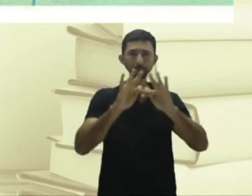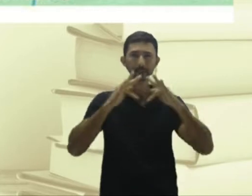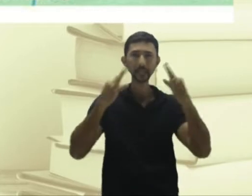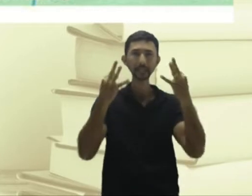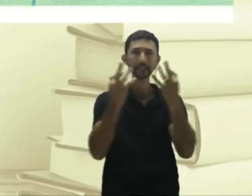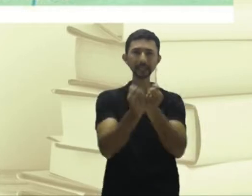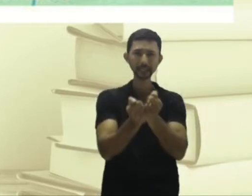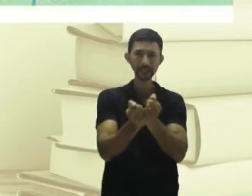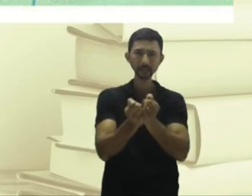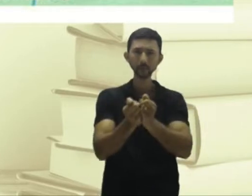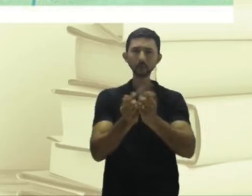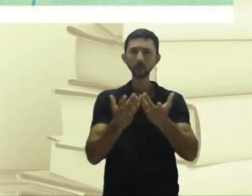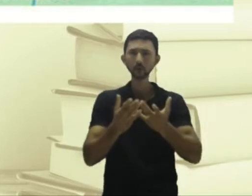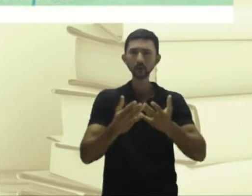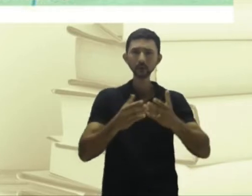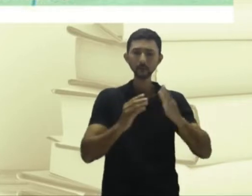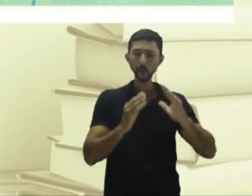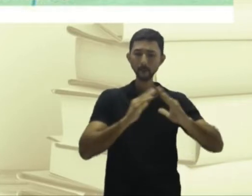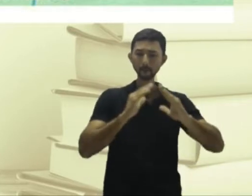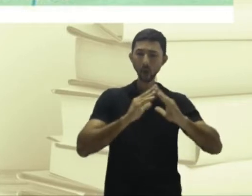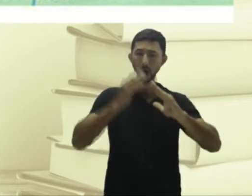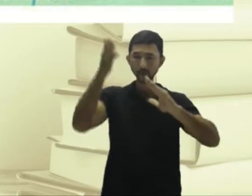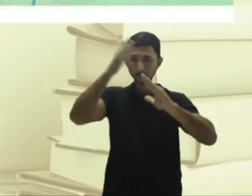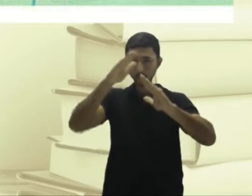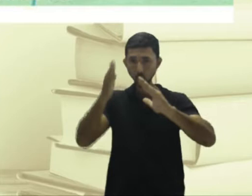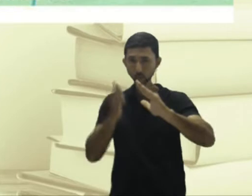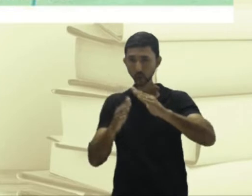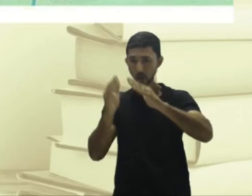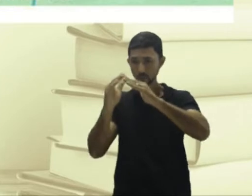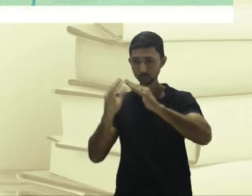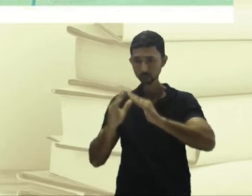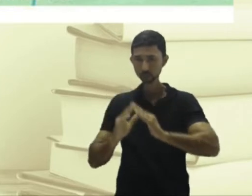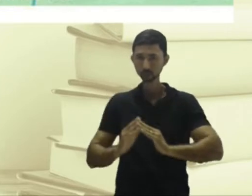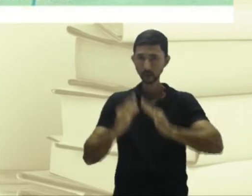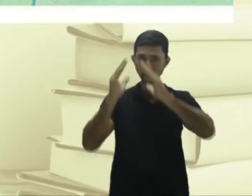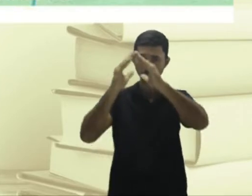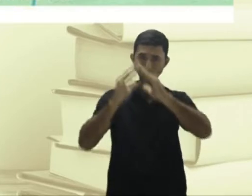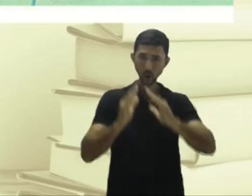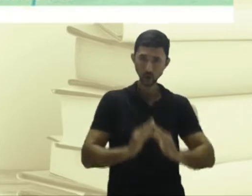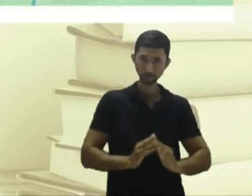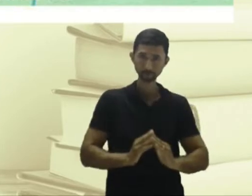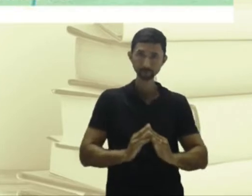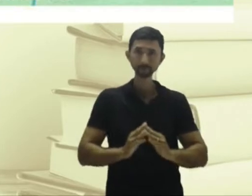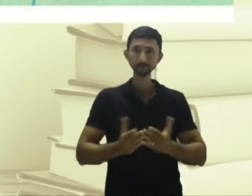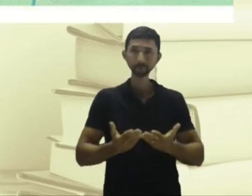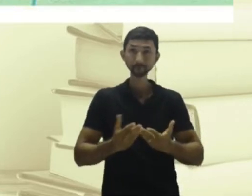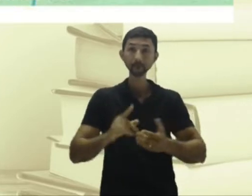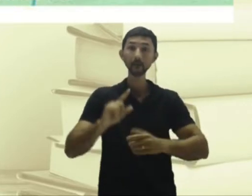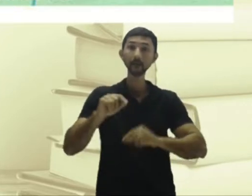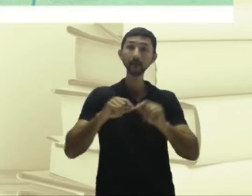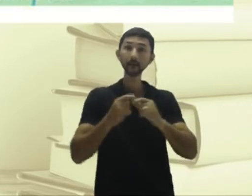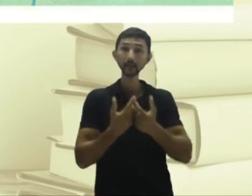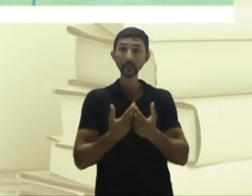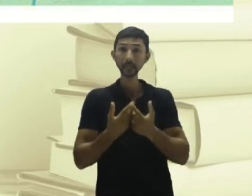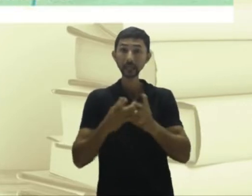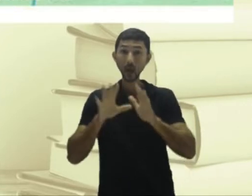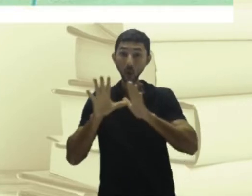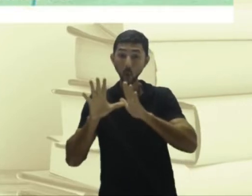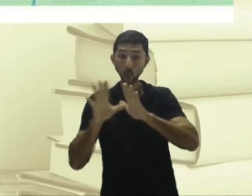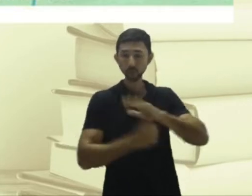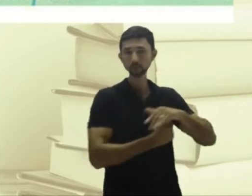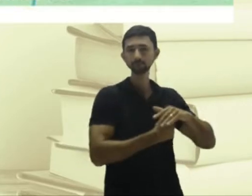que habitavam o litoral, do que depois ficou conhecido como Brasil, foram exterminadas